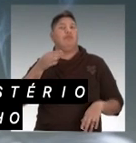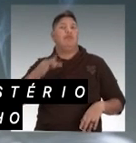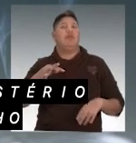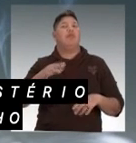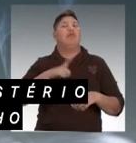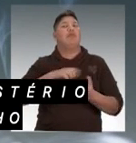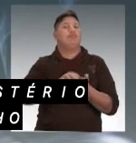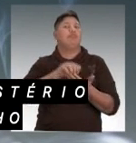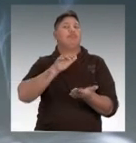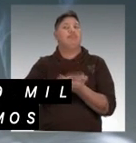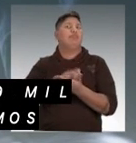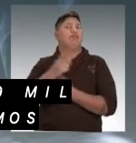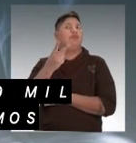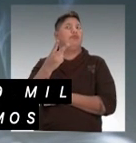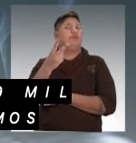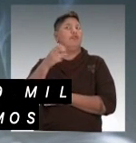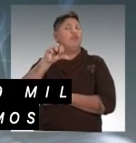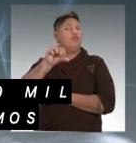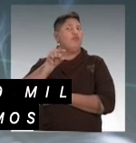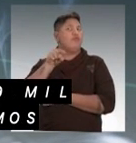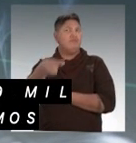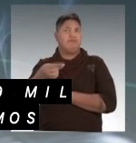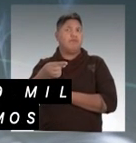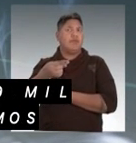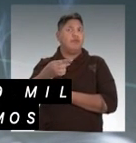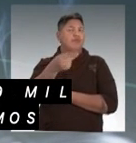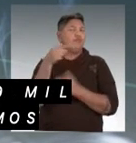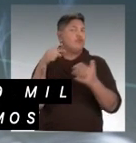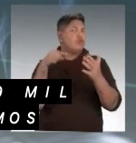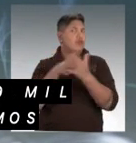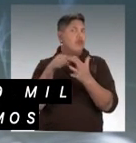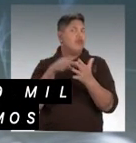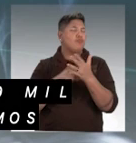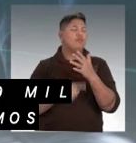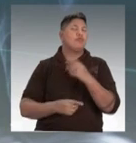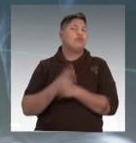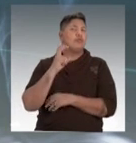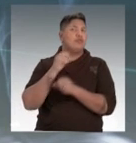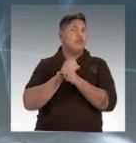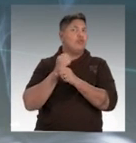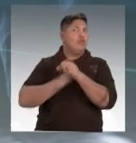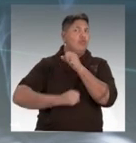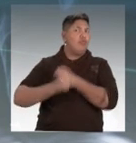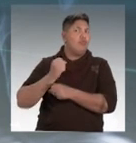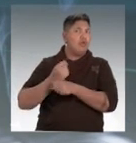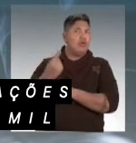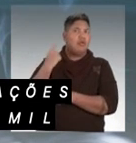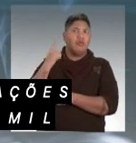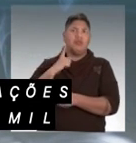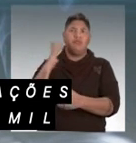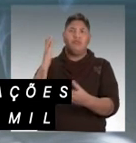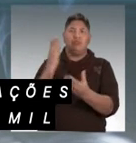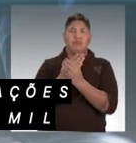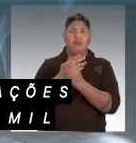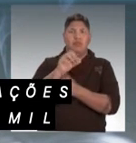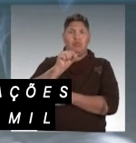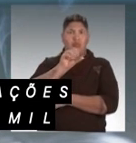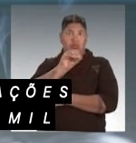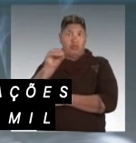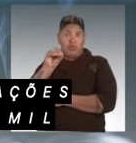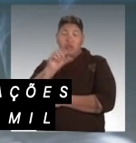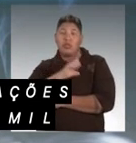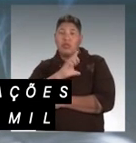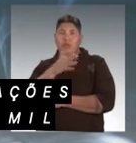Ministério Público do Trabalho registrou mais de 29 mil denúncias nos últimos 5 anos. Ajuizou mais de 800